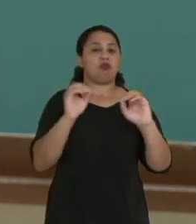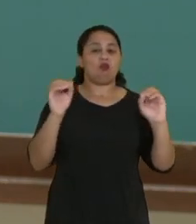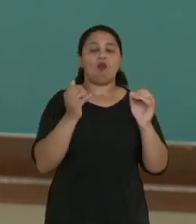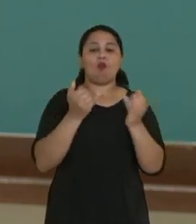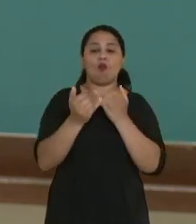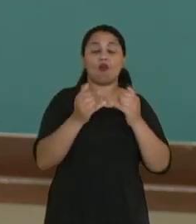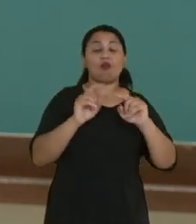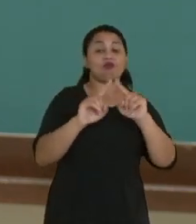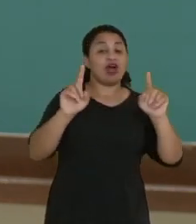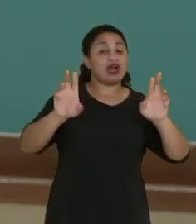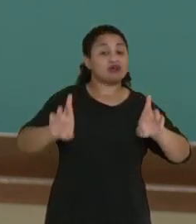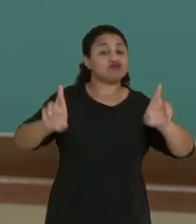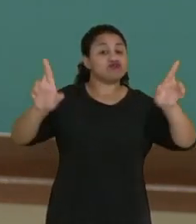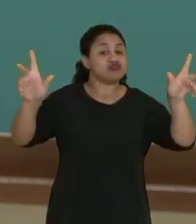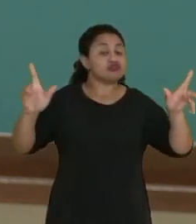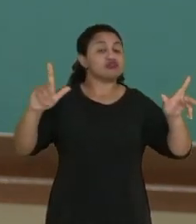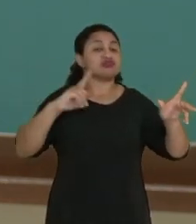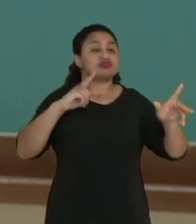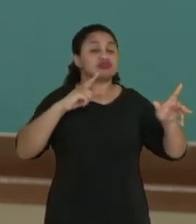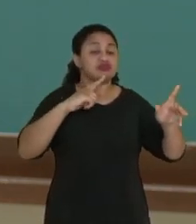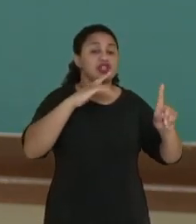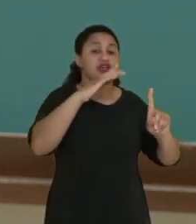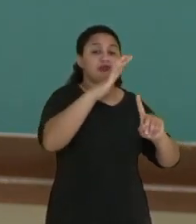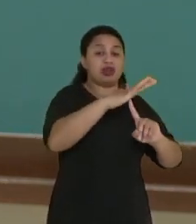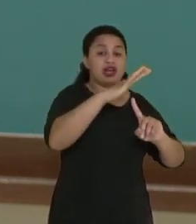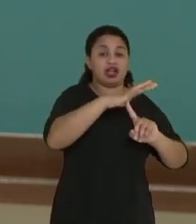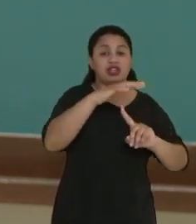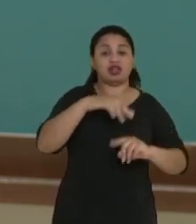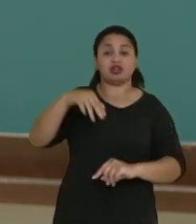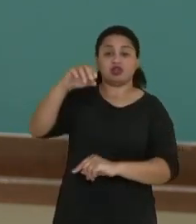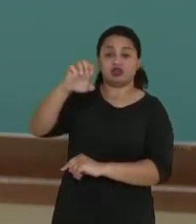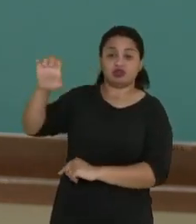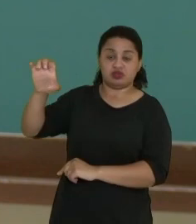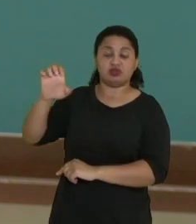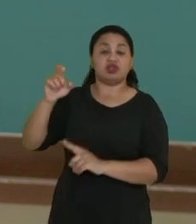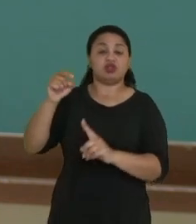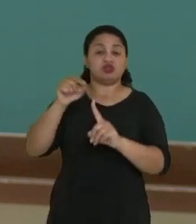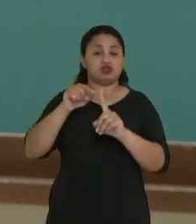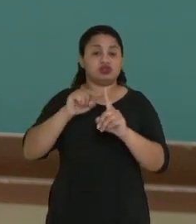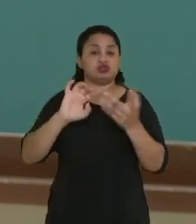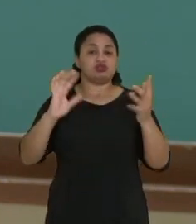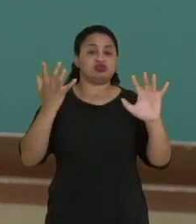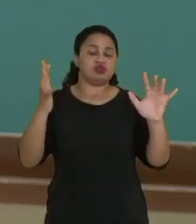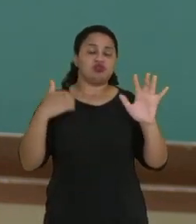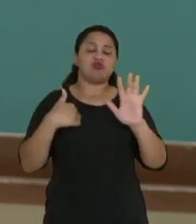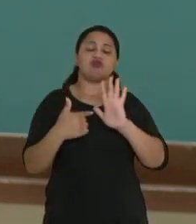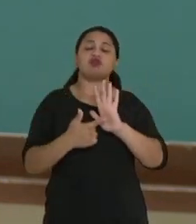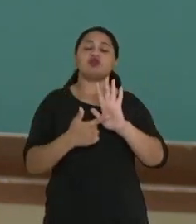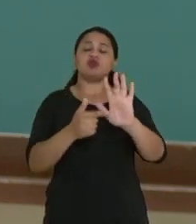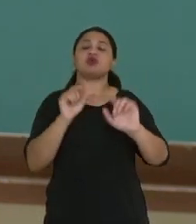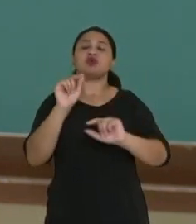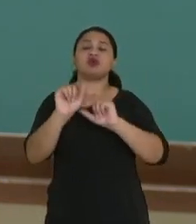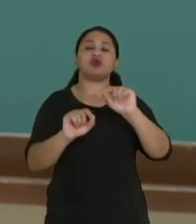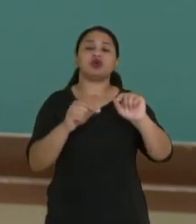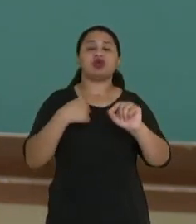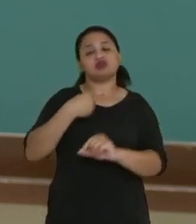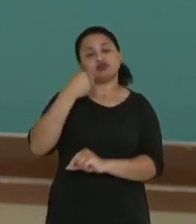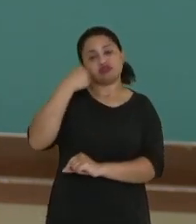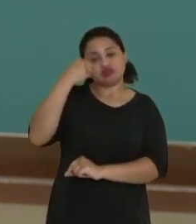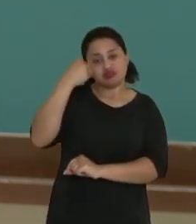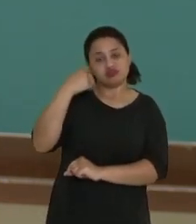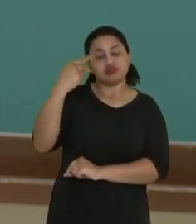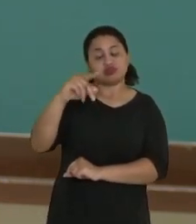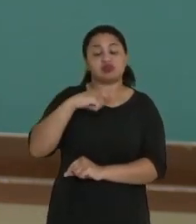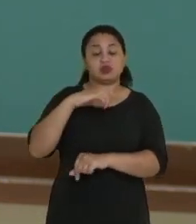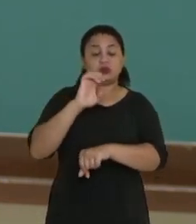sim diferenças entre esses 2 tipos climáticos, estabelecendo o que é da tua vivência do